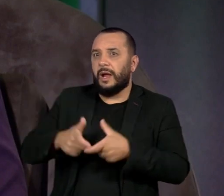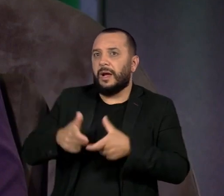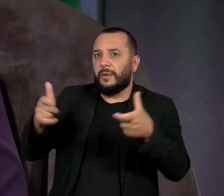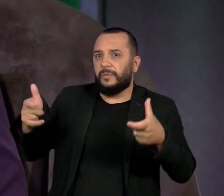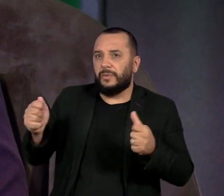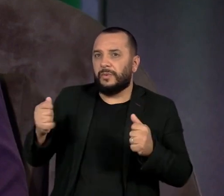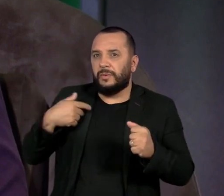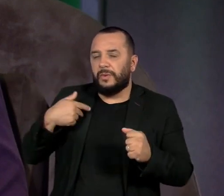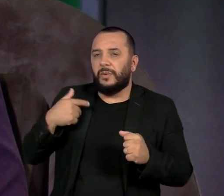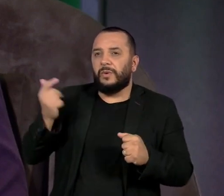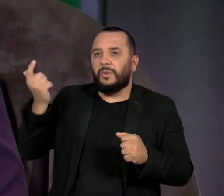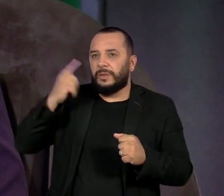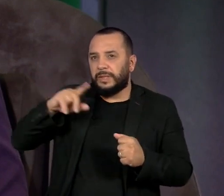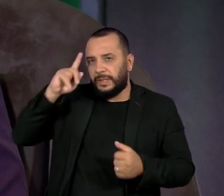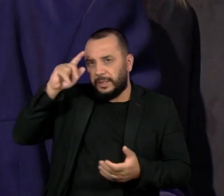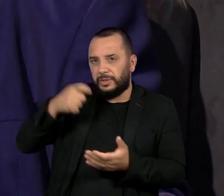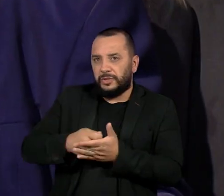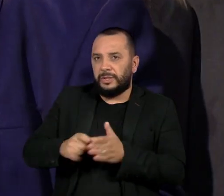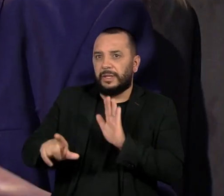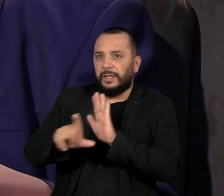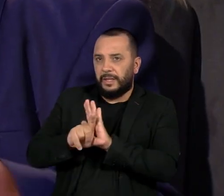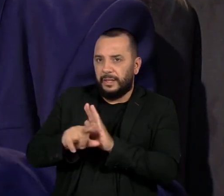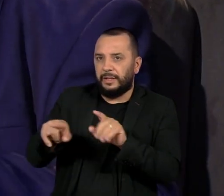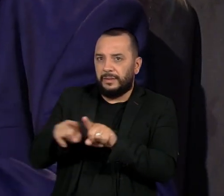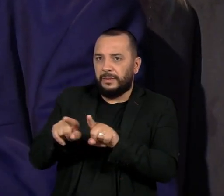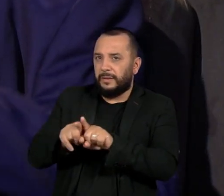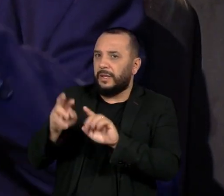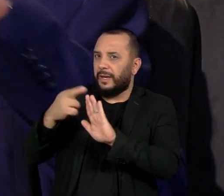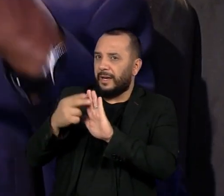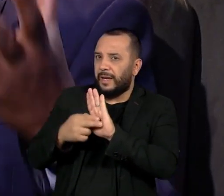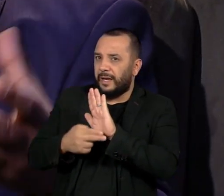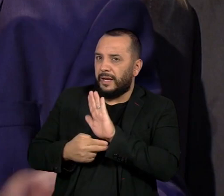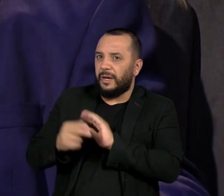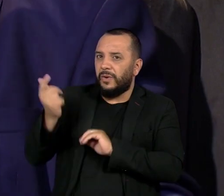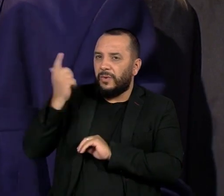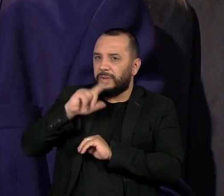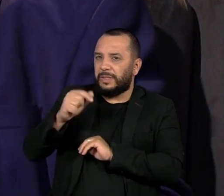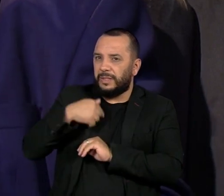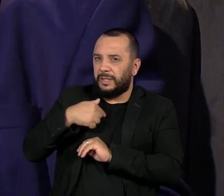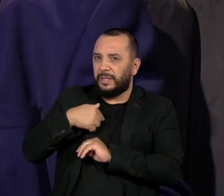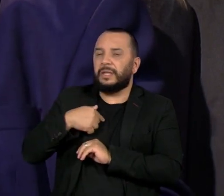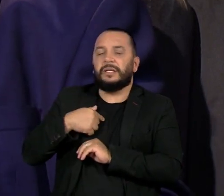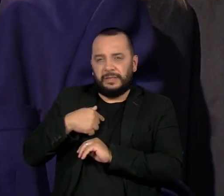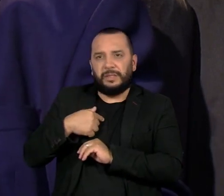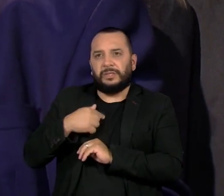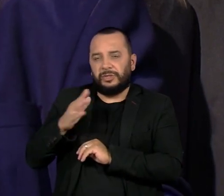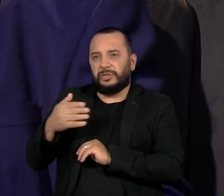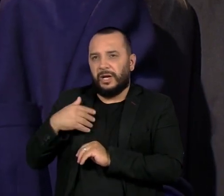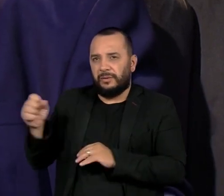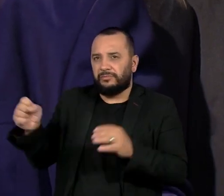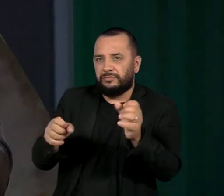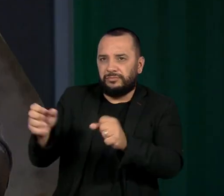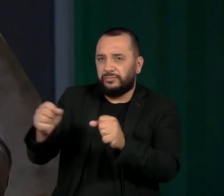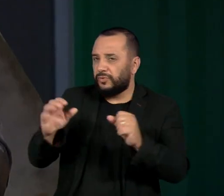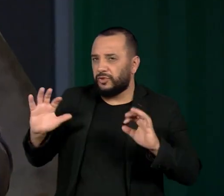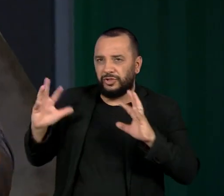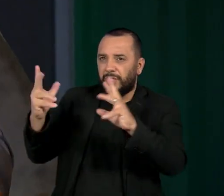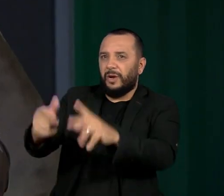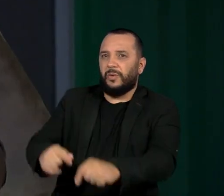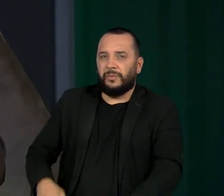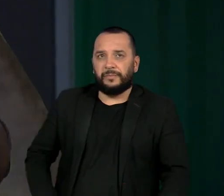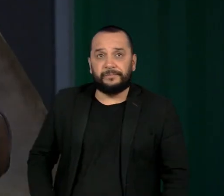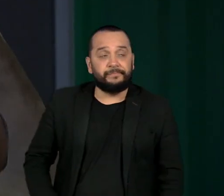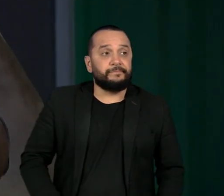regulamentem, que definam leis e regras, que façam com que essa inserção seja mais global, de maneira mais efetiva. Agora, doutor Caio, se